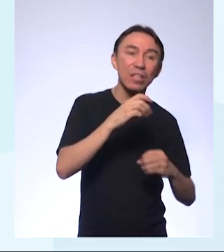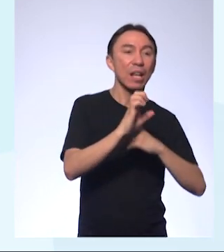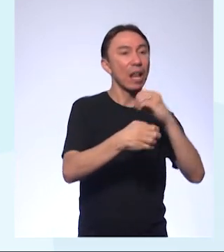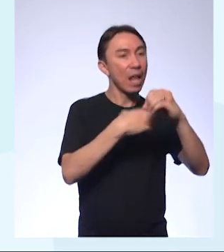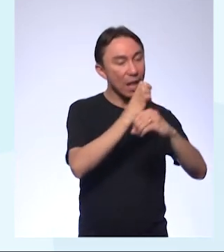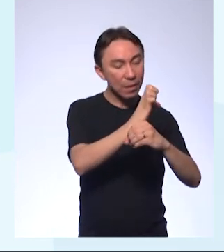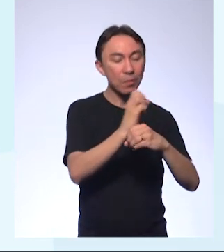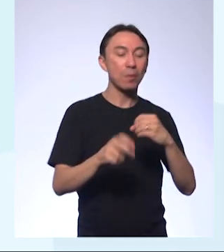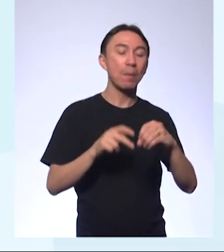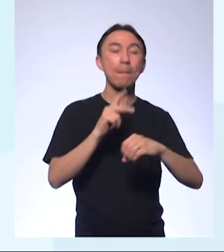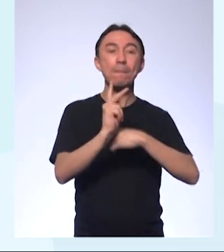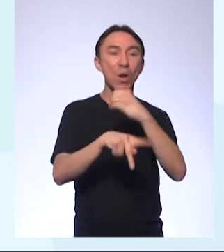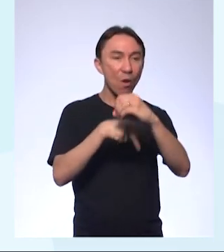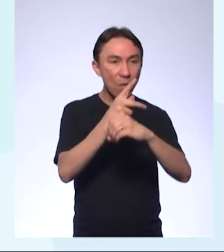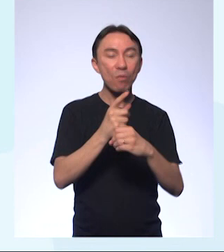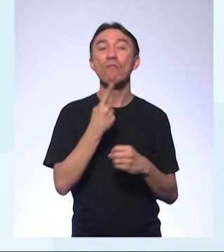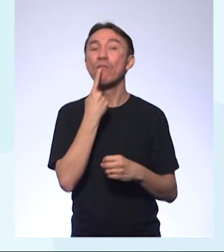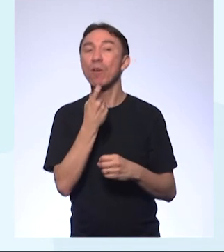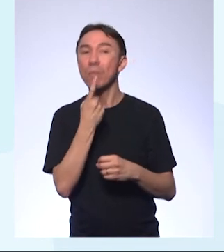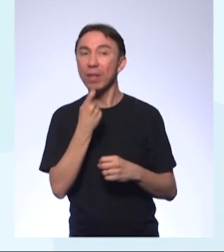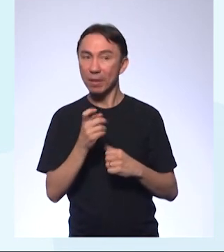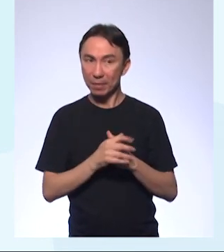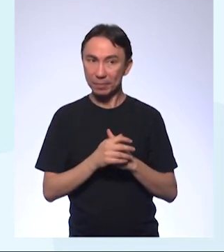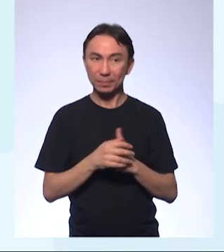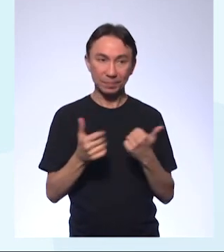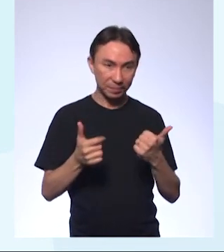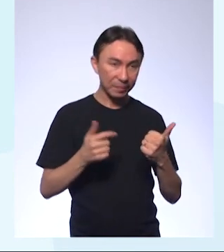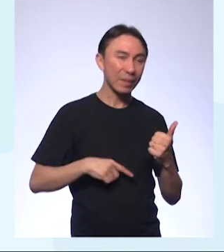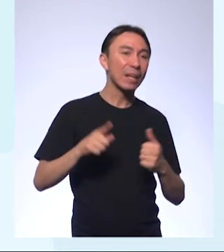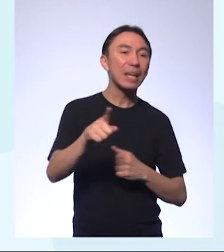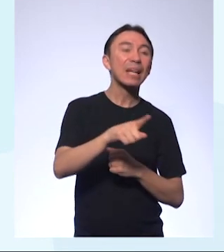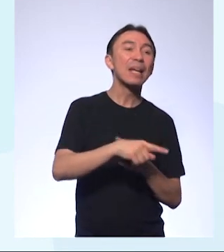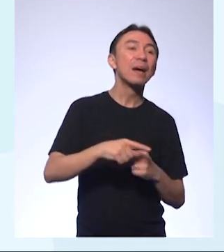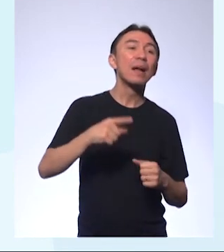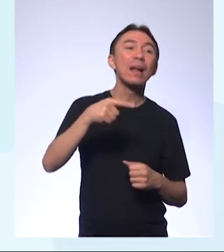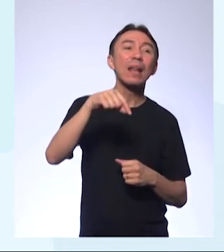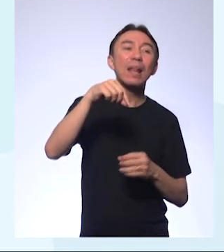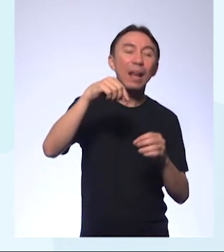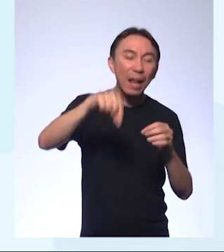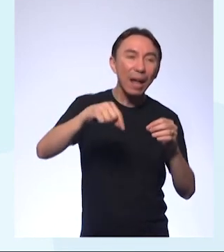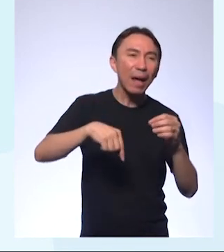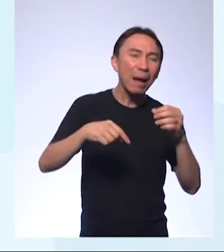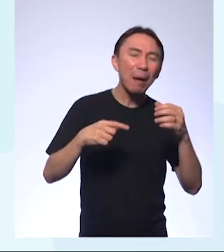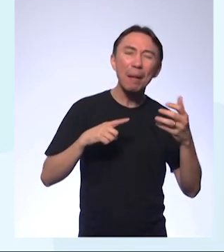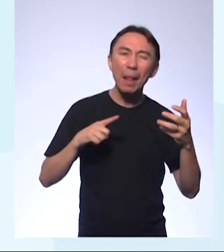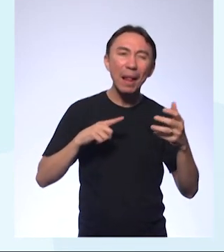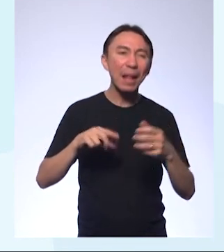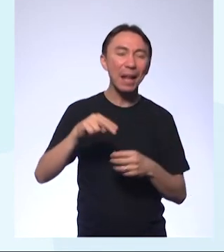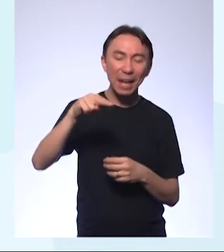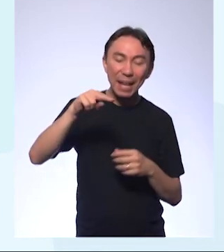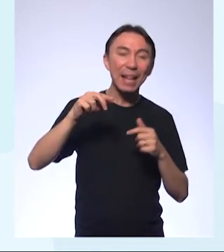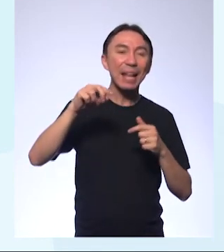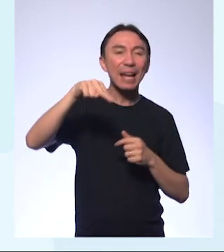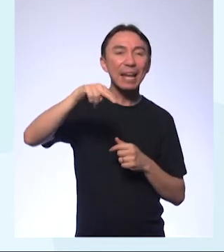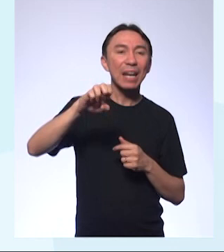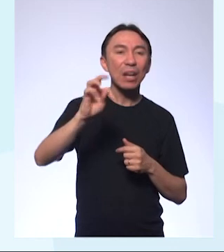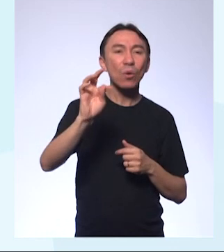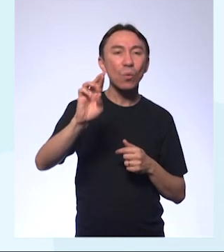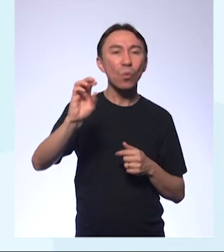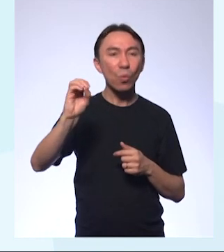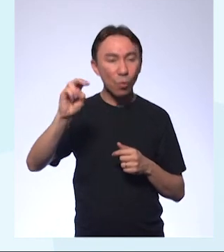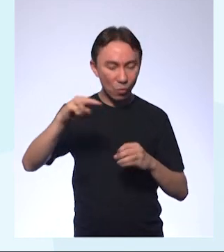bolinha branquinha que está lá dentro. Dependendo das ligações, de quem está ligado, qual é o tipo de